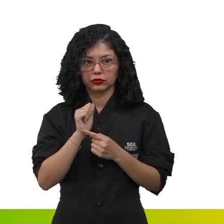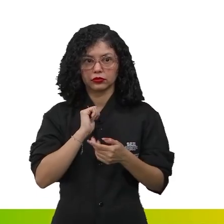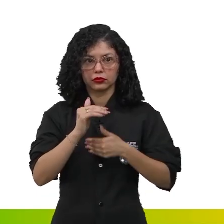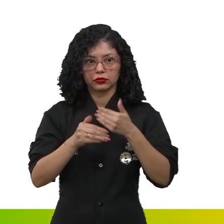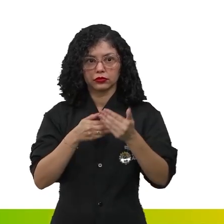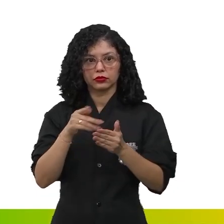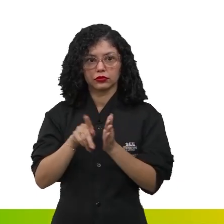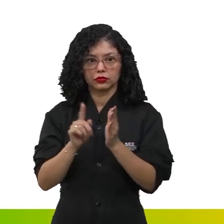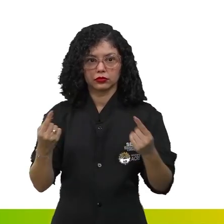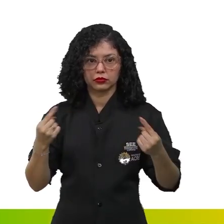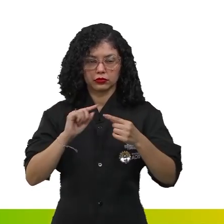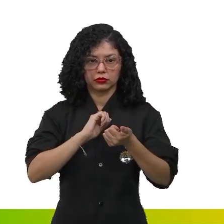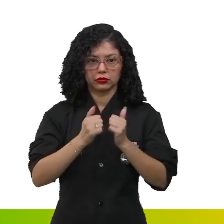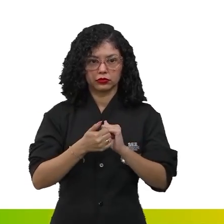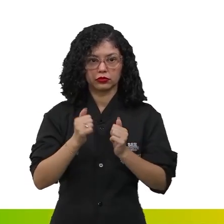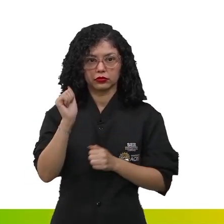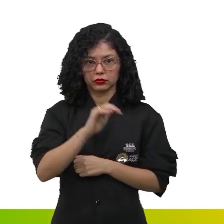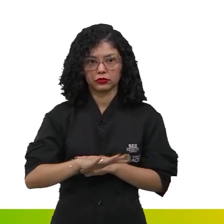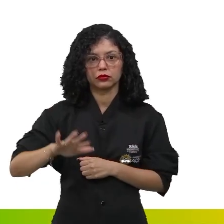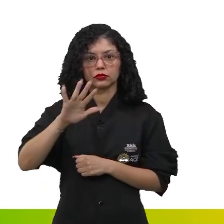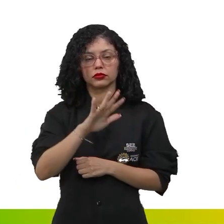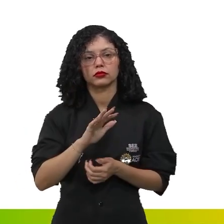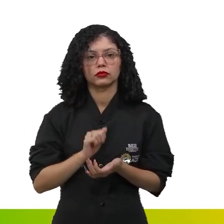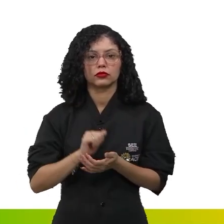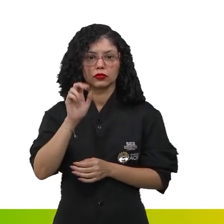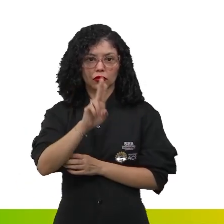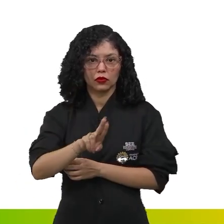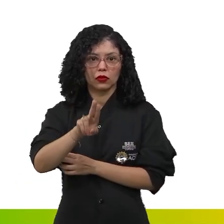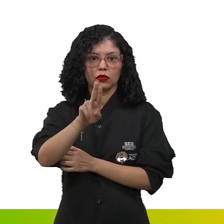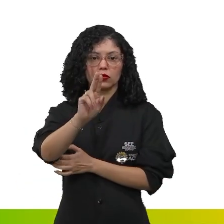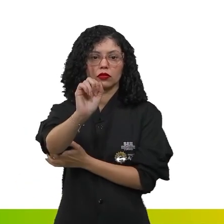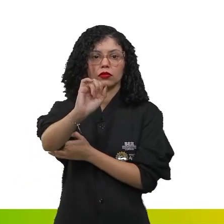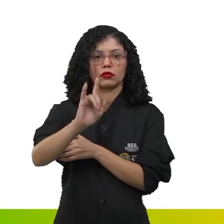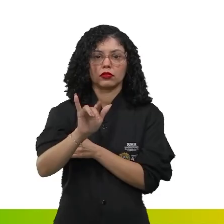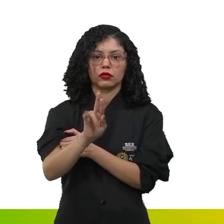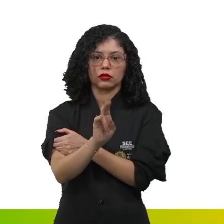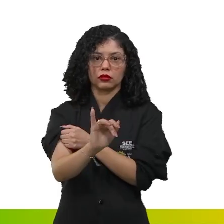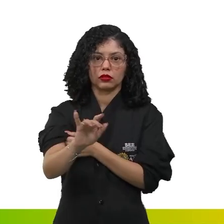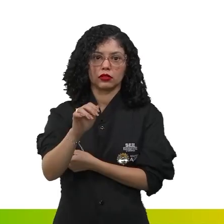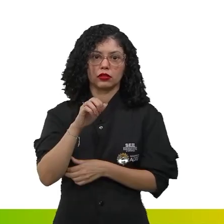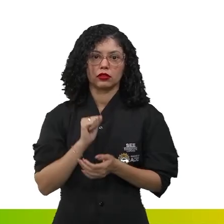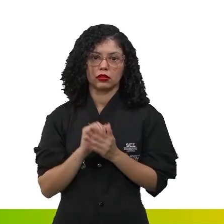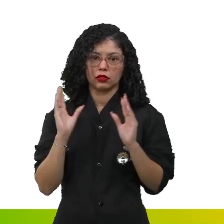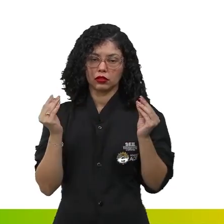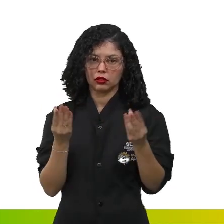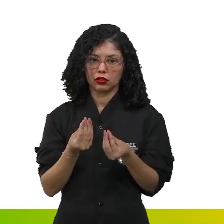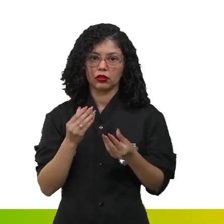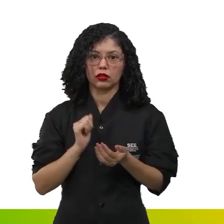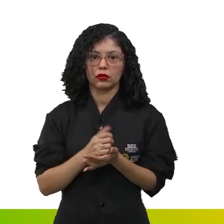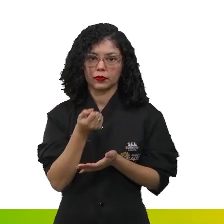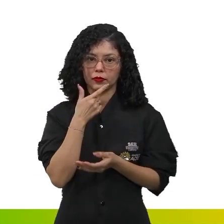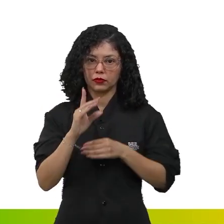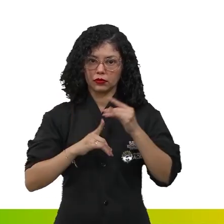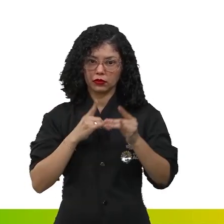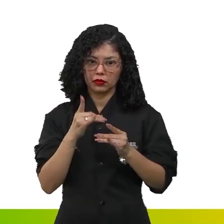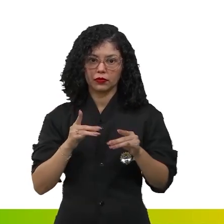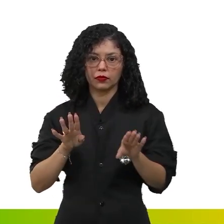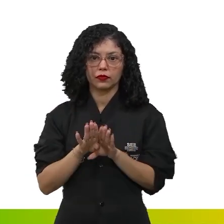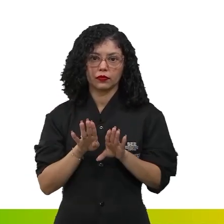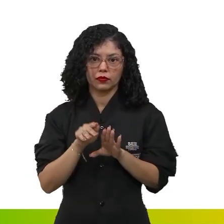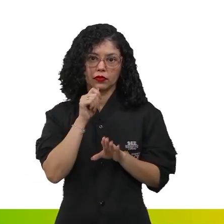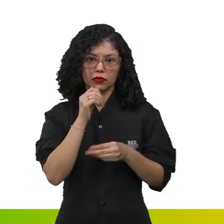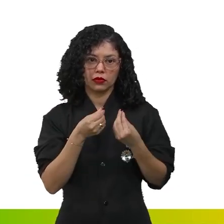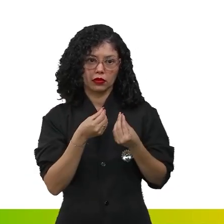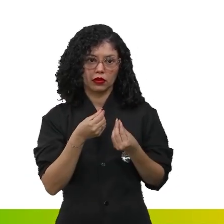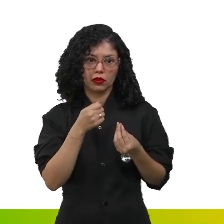antidoping durante competições esportivas internacionais. O uso ilícito de substâncias, medicamentos e hormônios